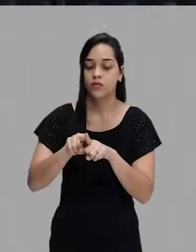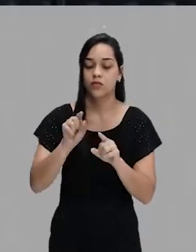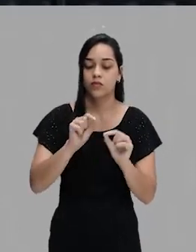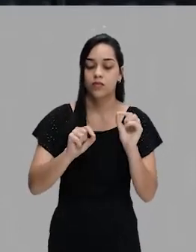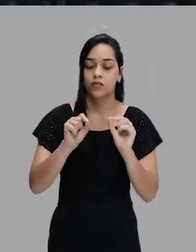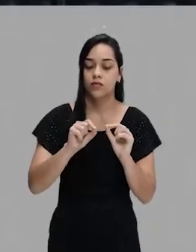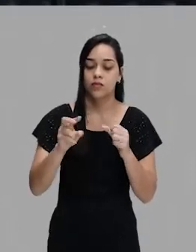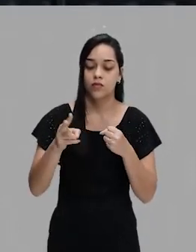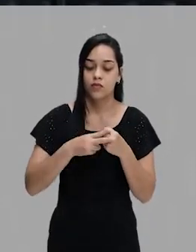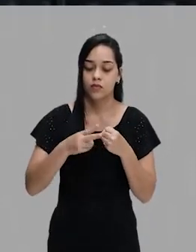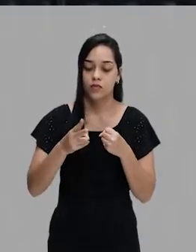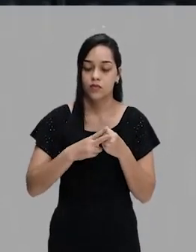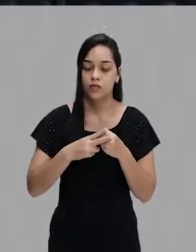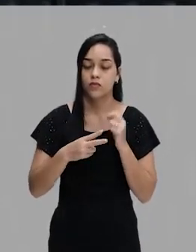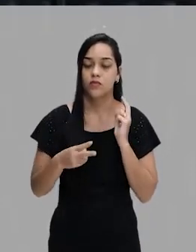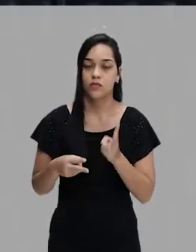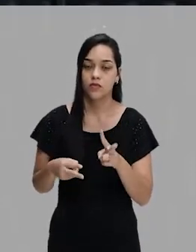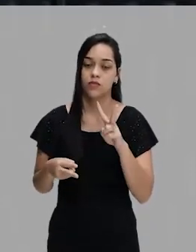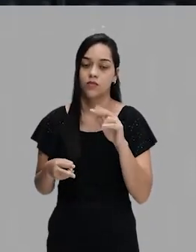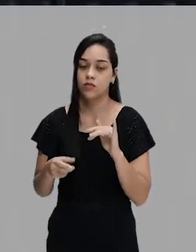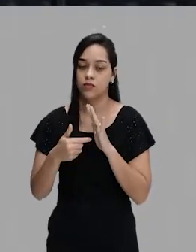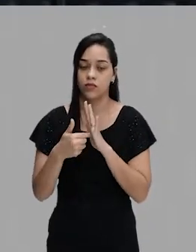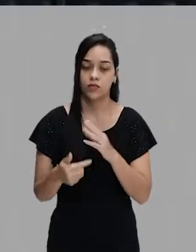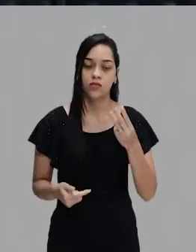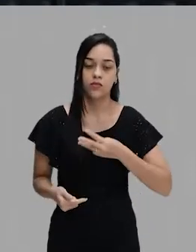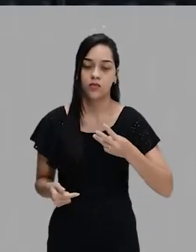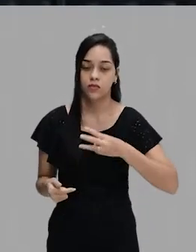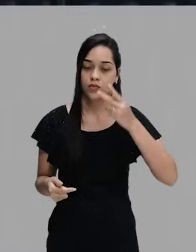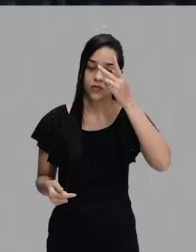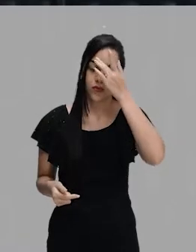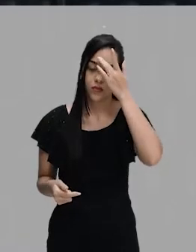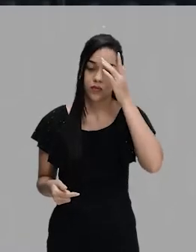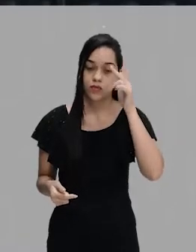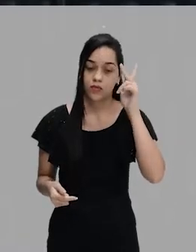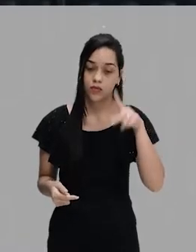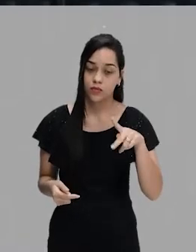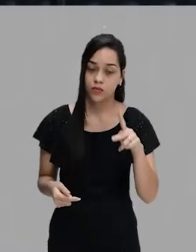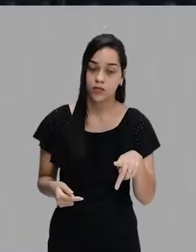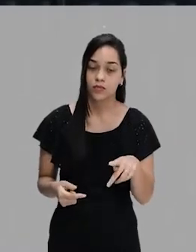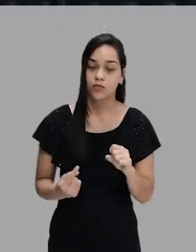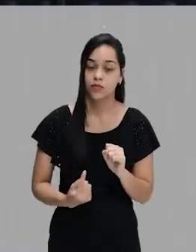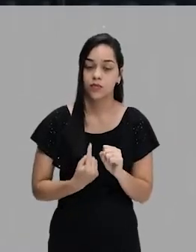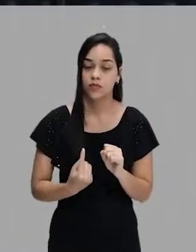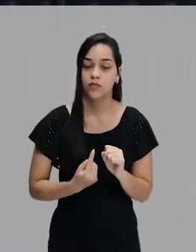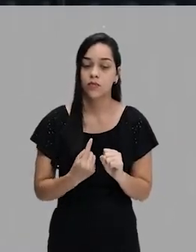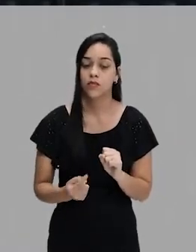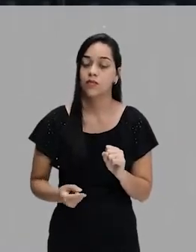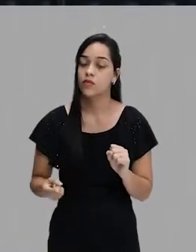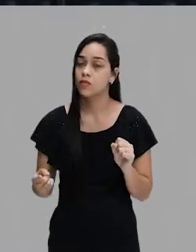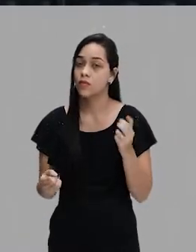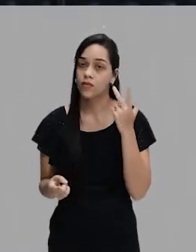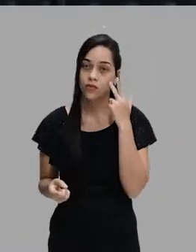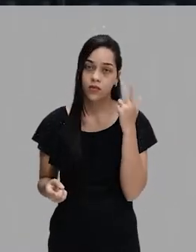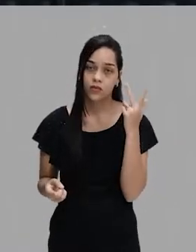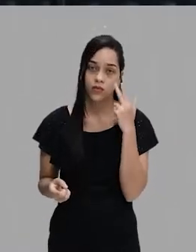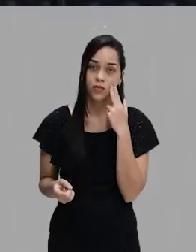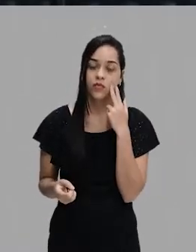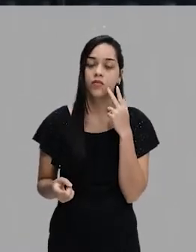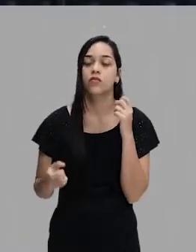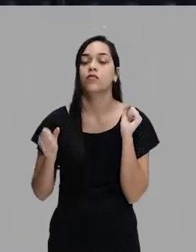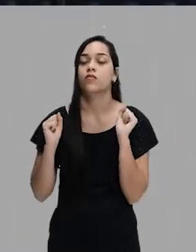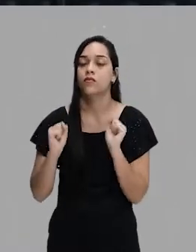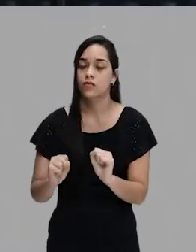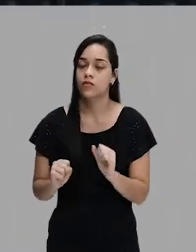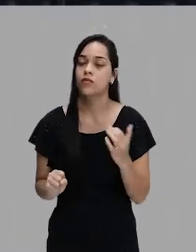que o verbo, né, sempre vai aparecer na terceira pessoa do singular. Então, é provável, é importante,